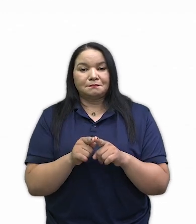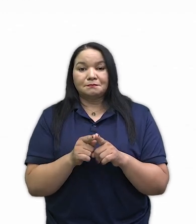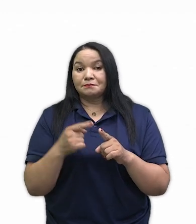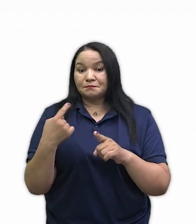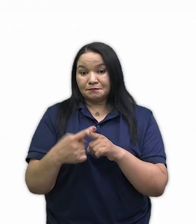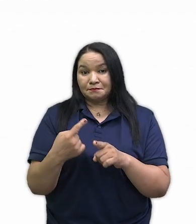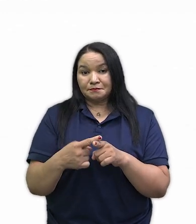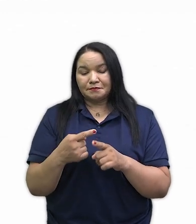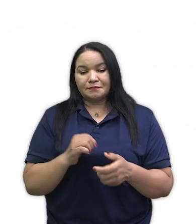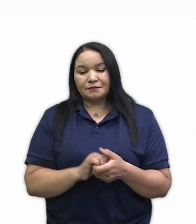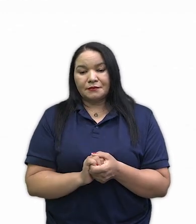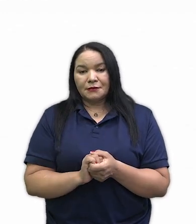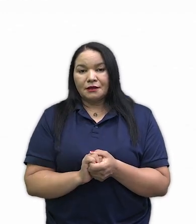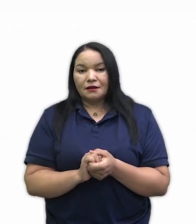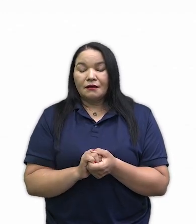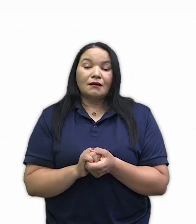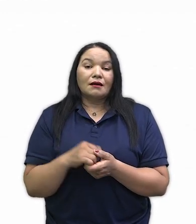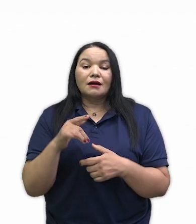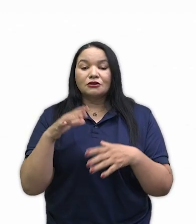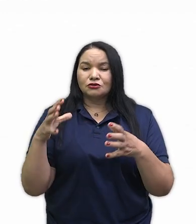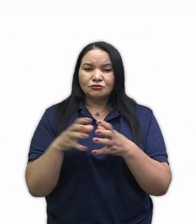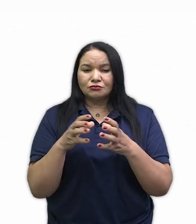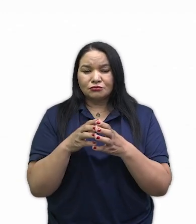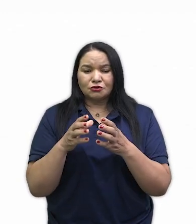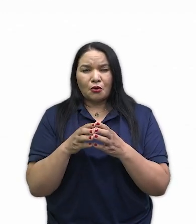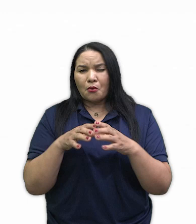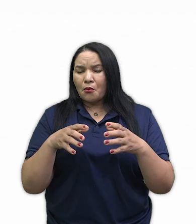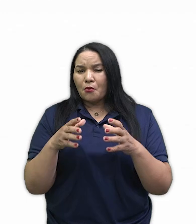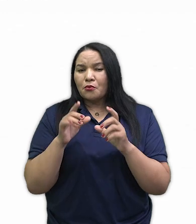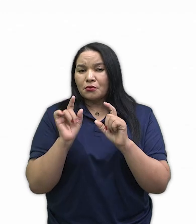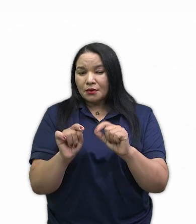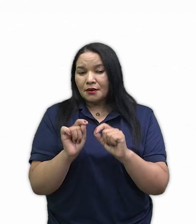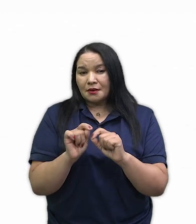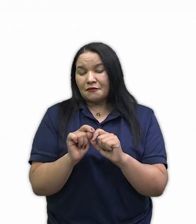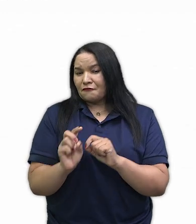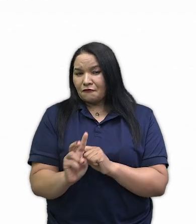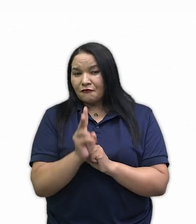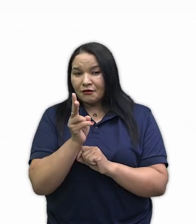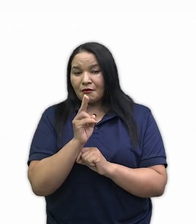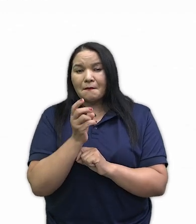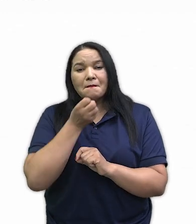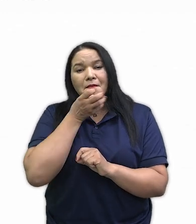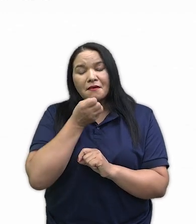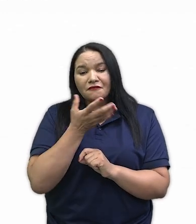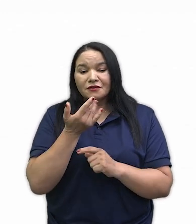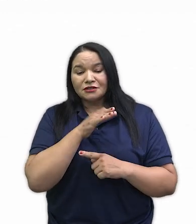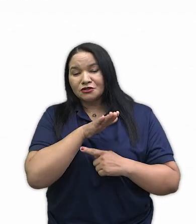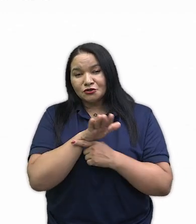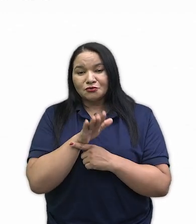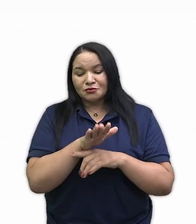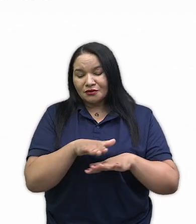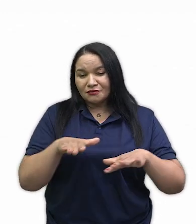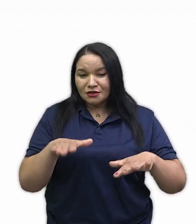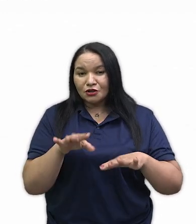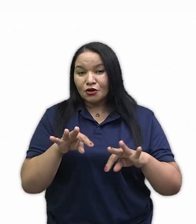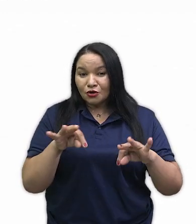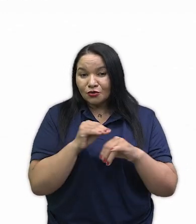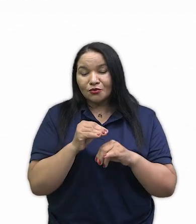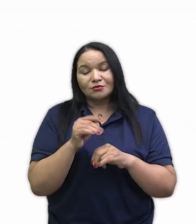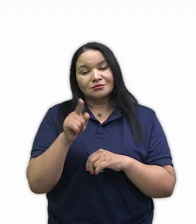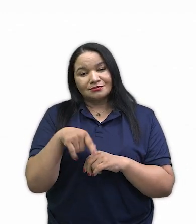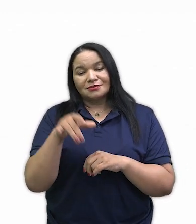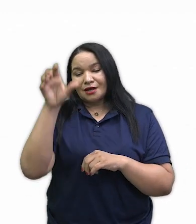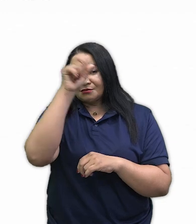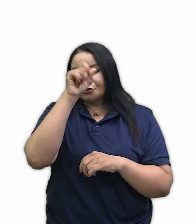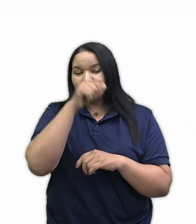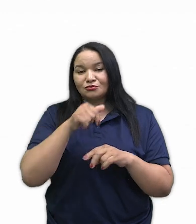vai trazer, então, um conjunto de benefícios, um conjunto de valores que devem ser aprendidos